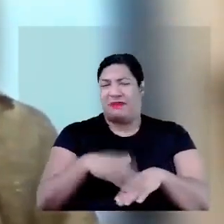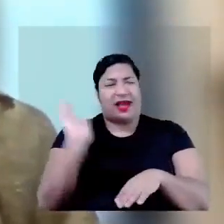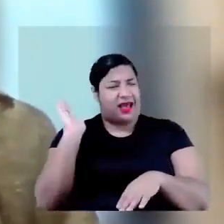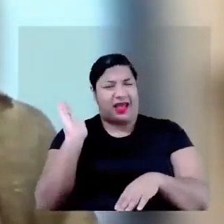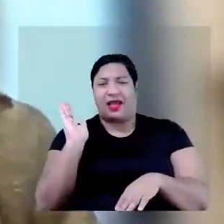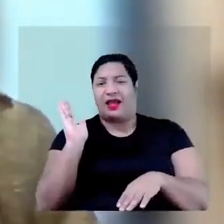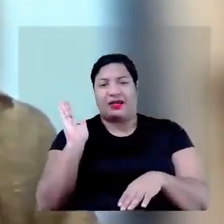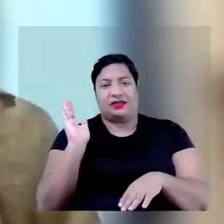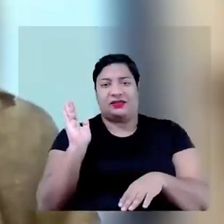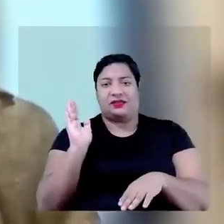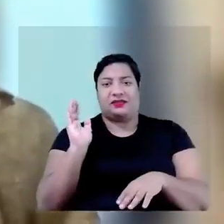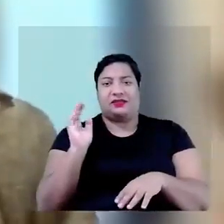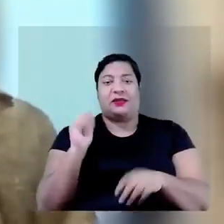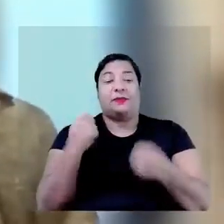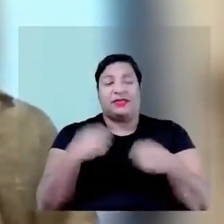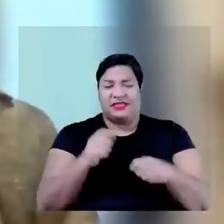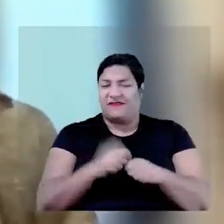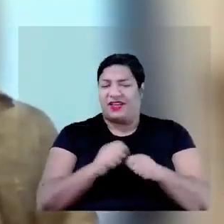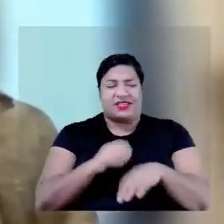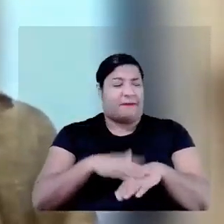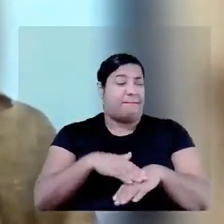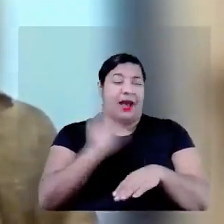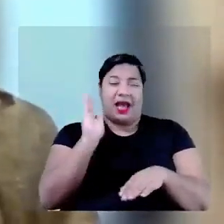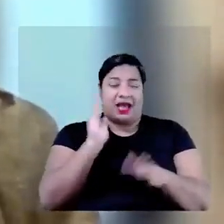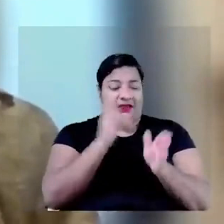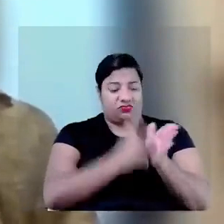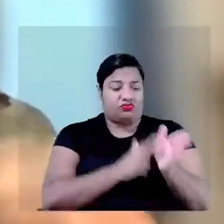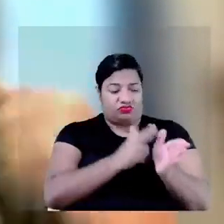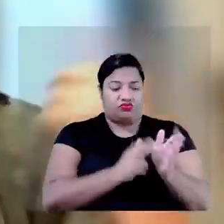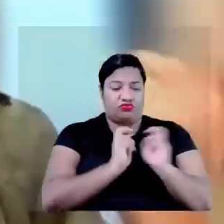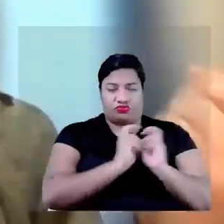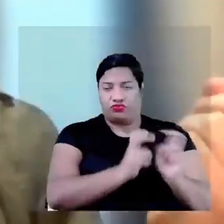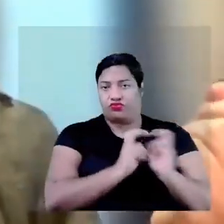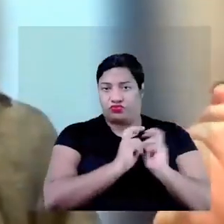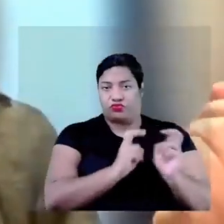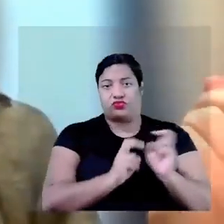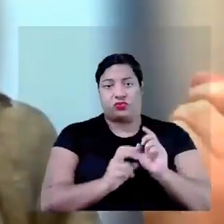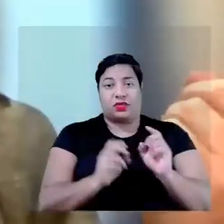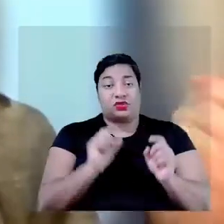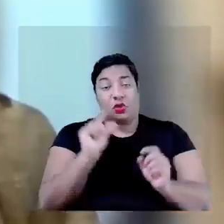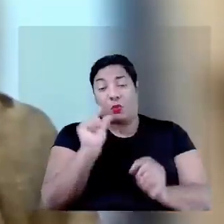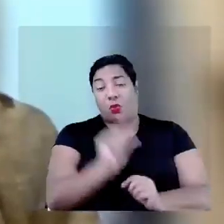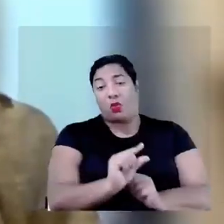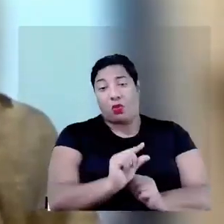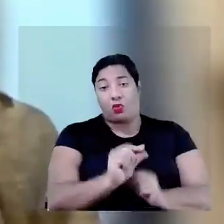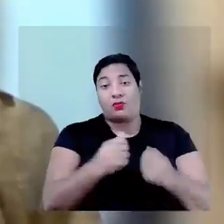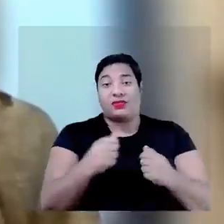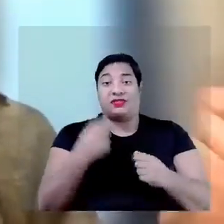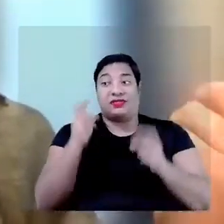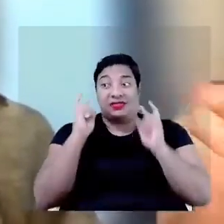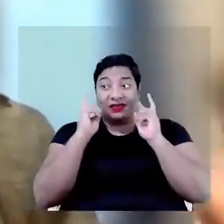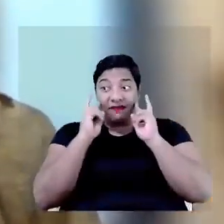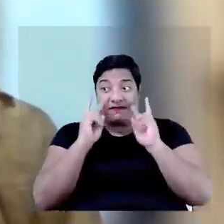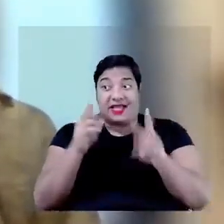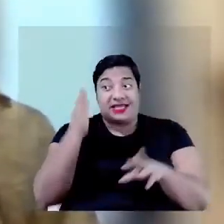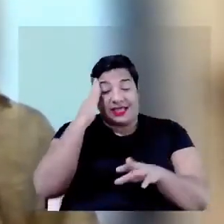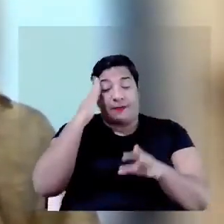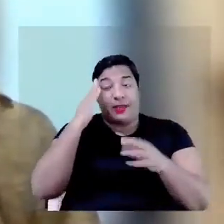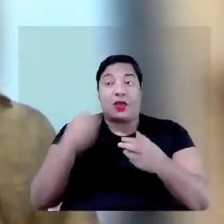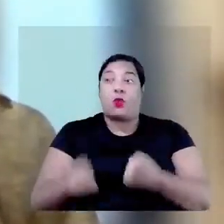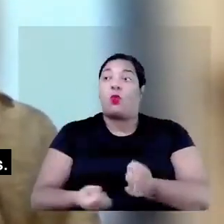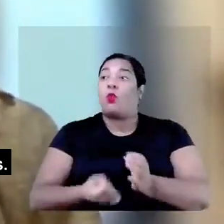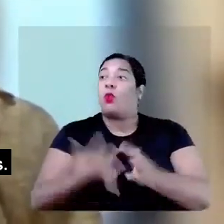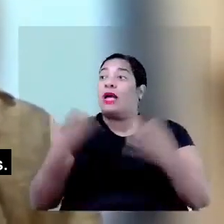só parte da solução. A principal questão é a geração da demanda por serviços